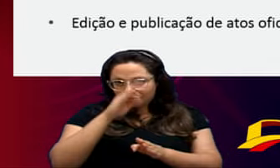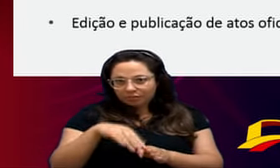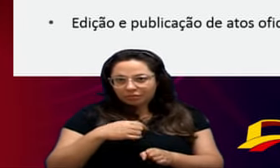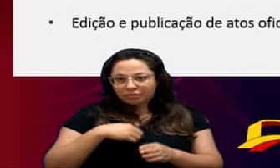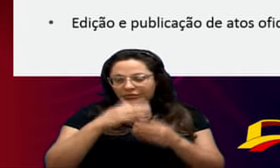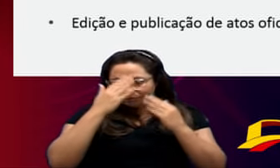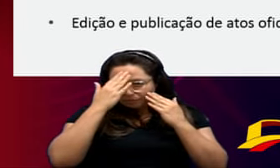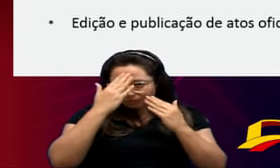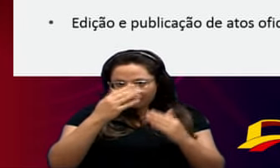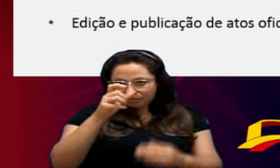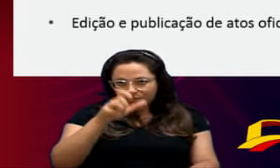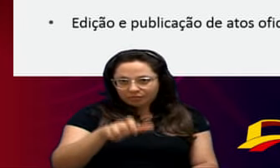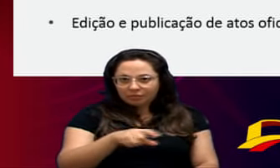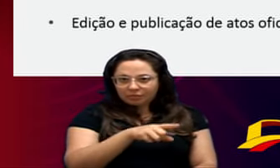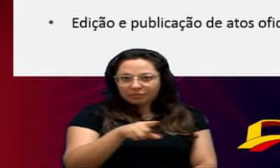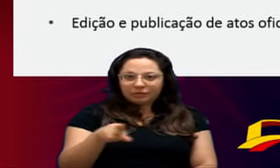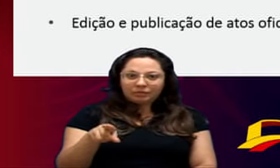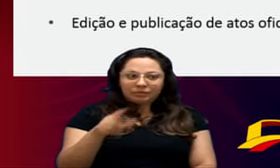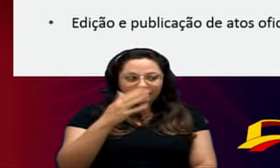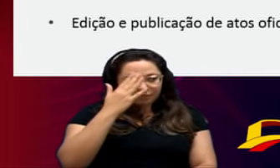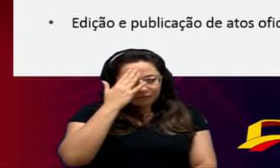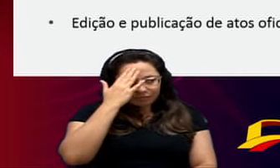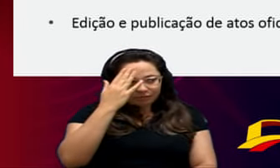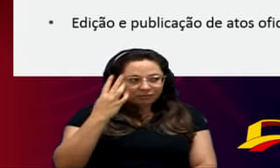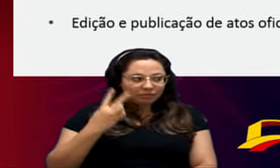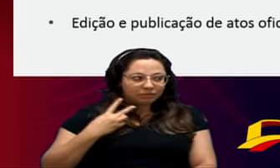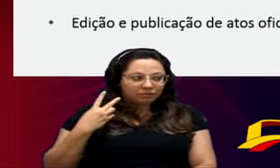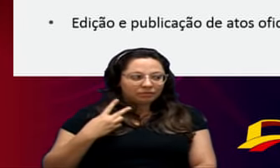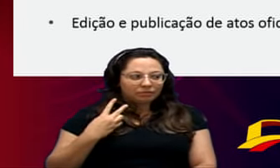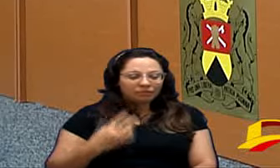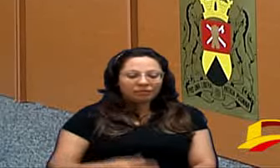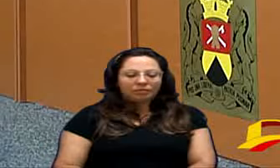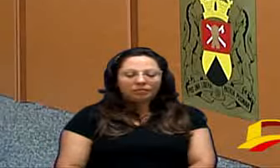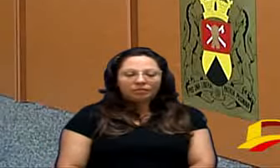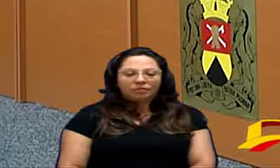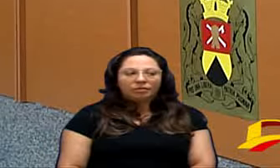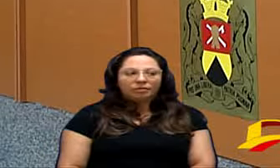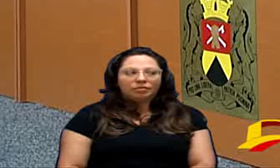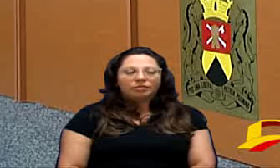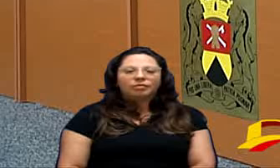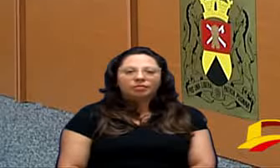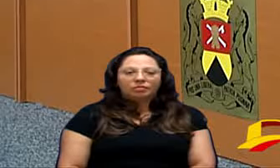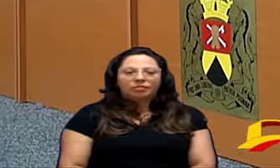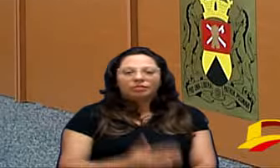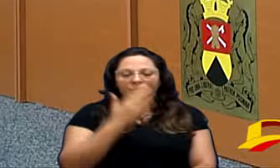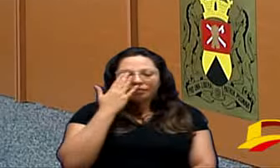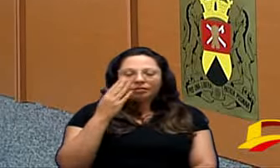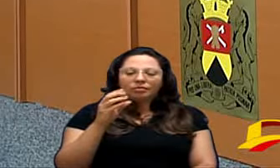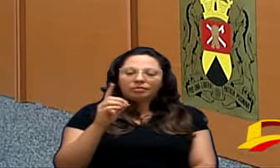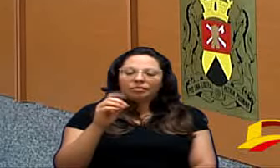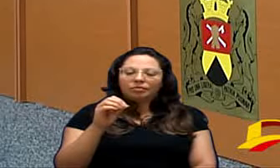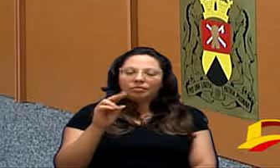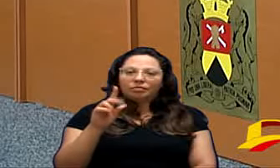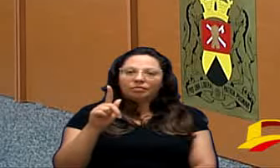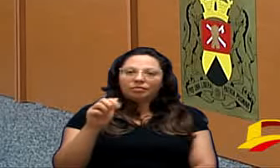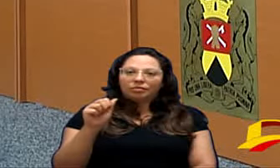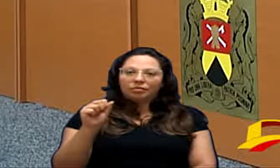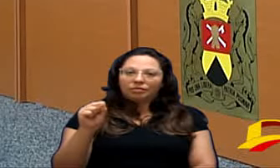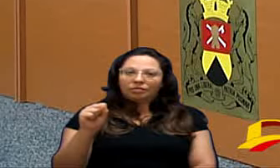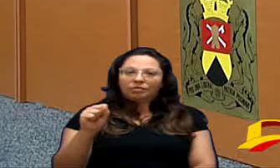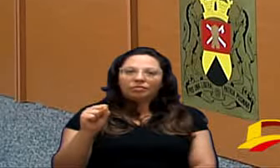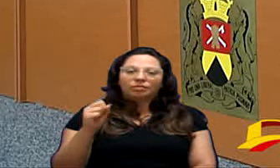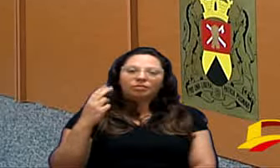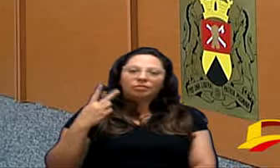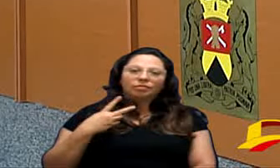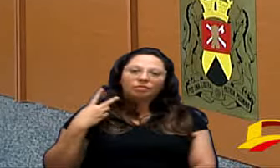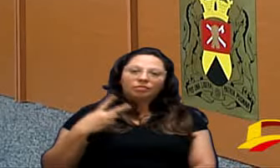meu agradecimento final muito obrigado senhor Vereador Obrigado Dr Douglas inscritas a vereadora Iara e